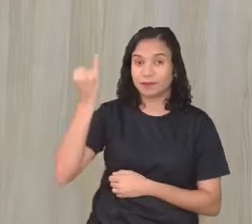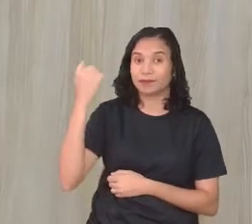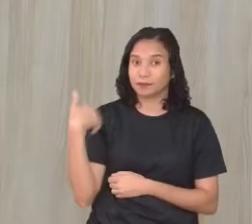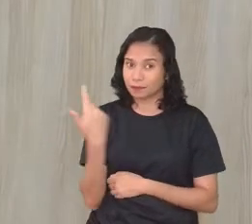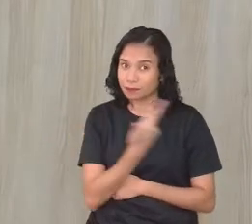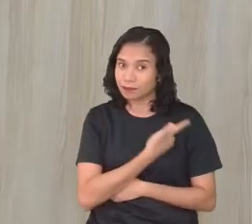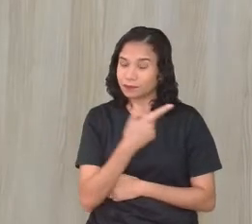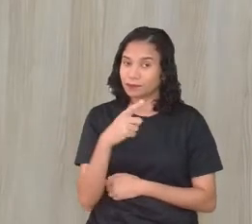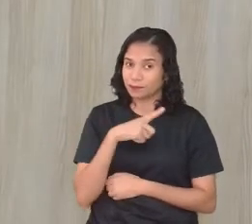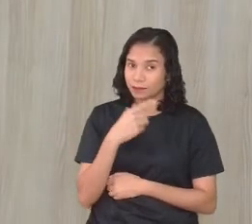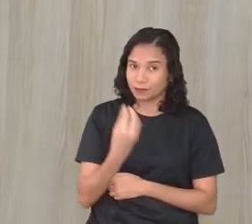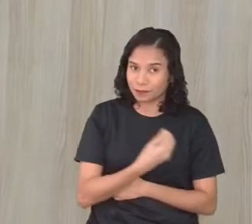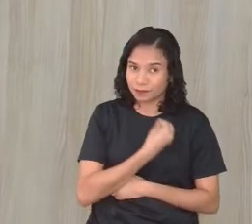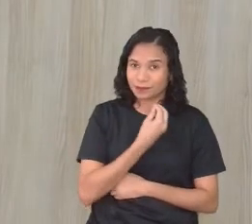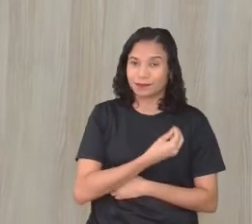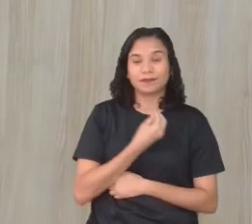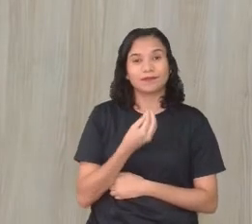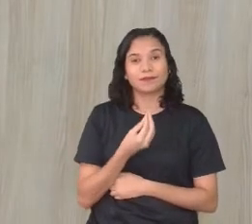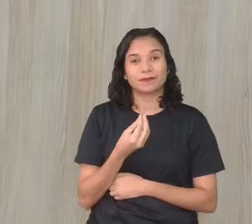nos nossos